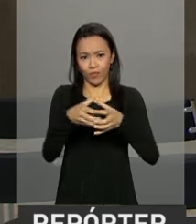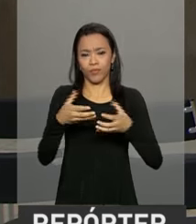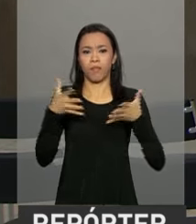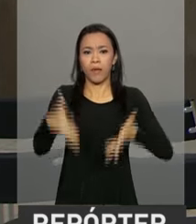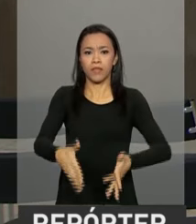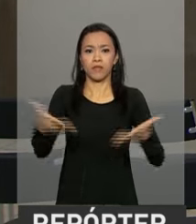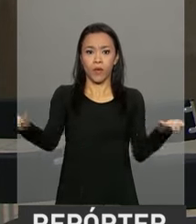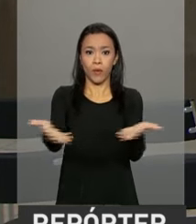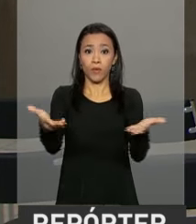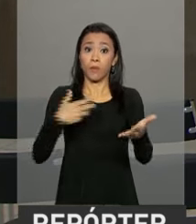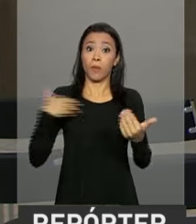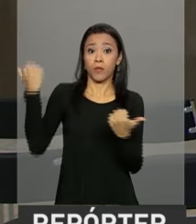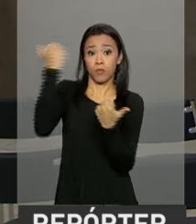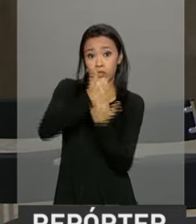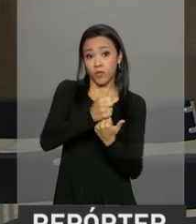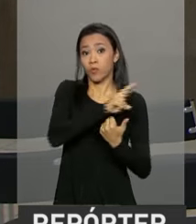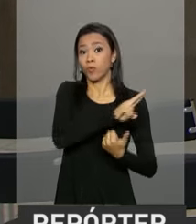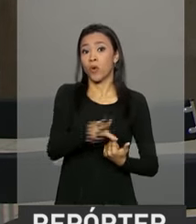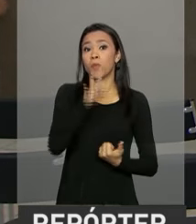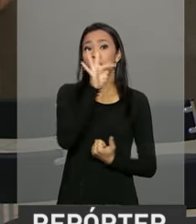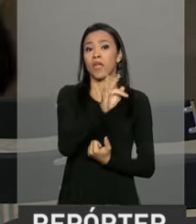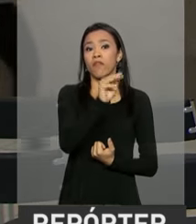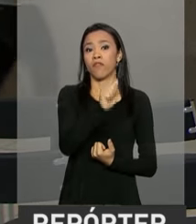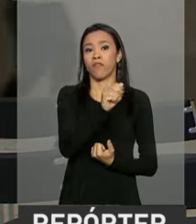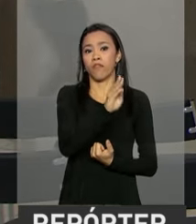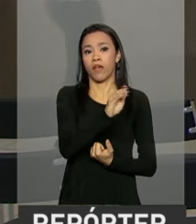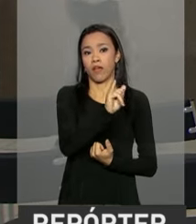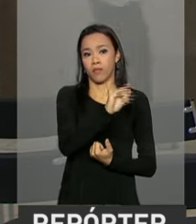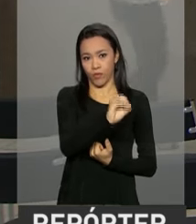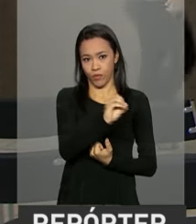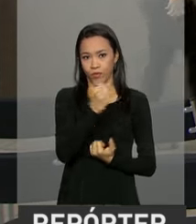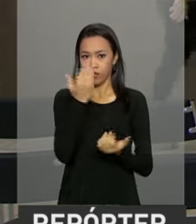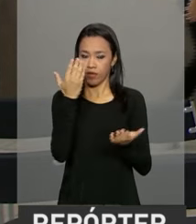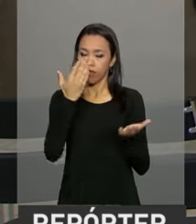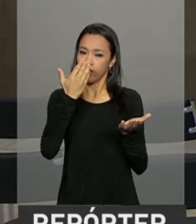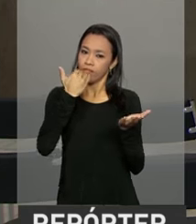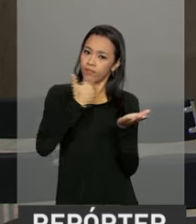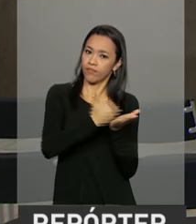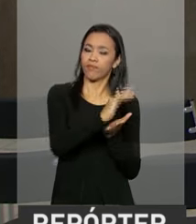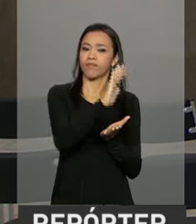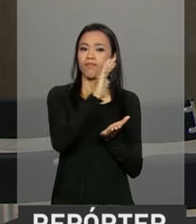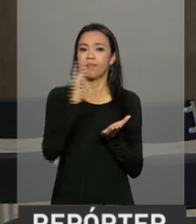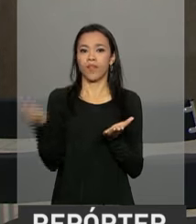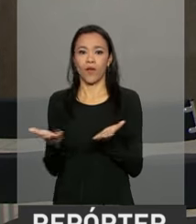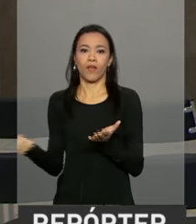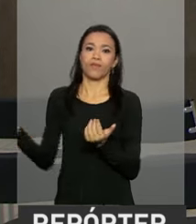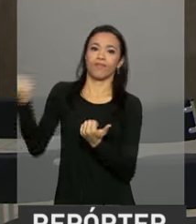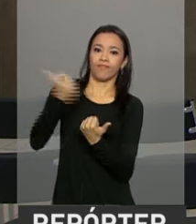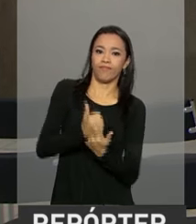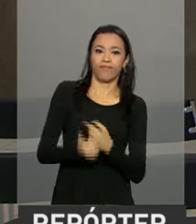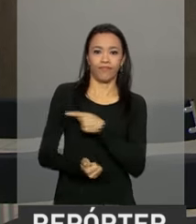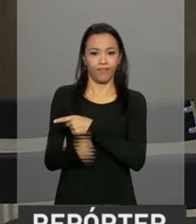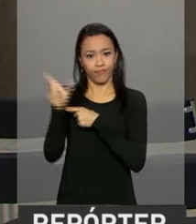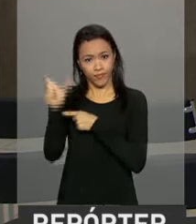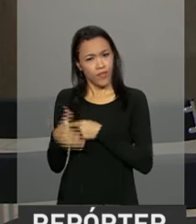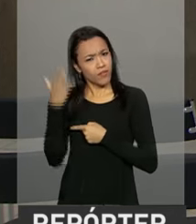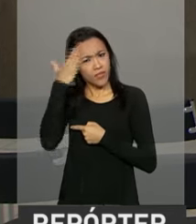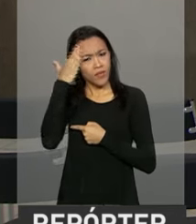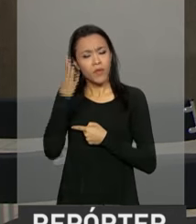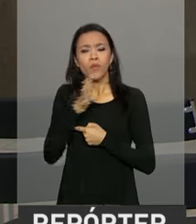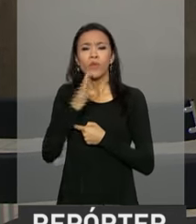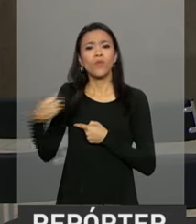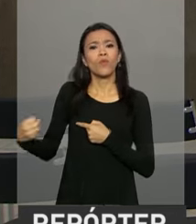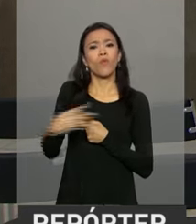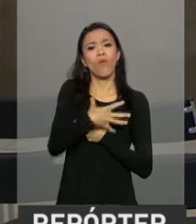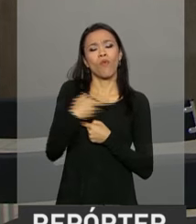Gleice Mendonça substitui Fábio Medina Osório no cargo. Vamos saber um pouco mais sobre o trabalho da nova advogada-geral da